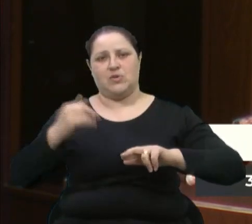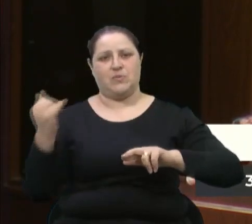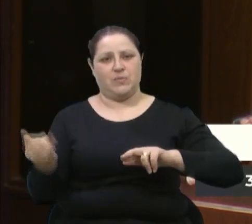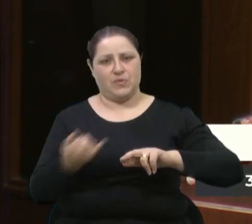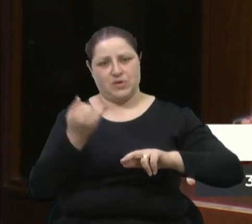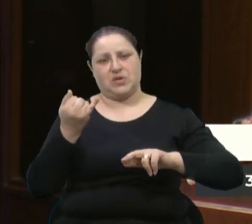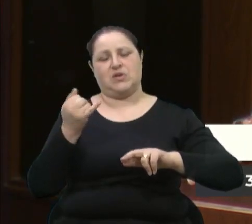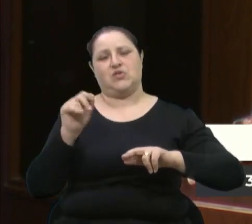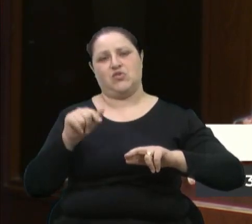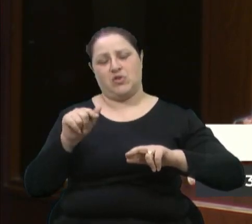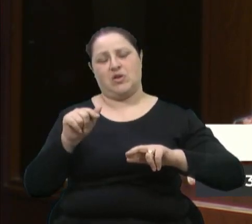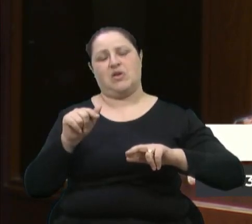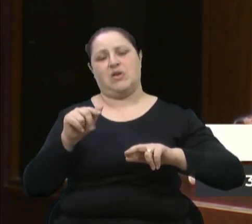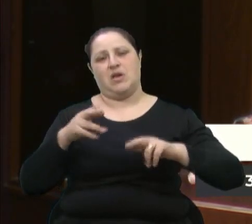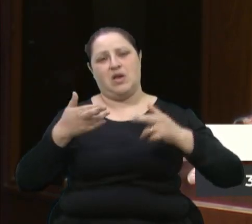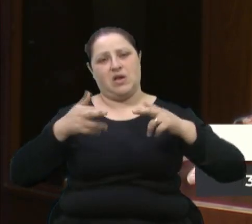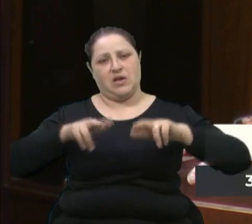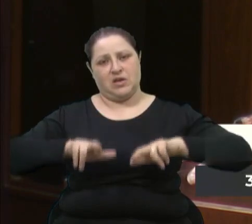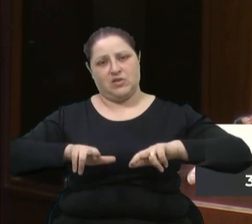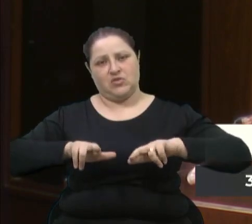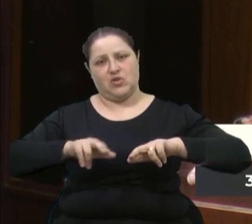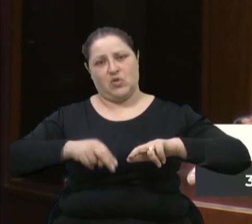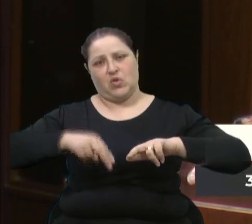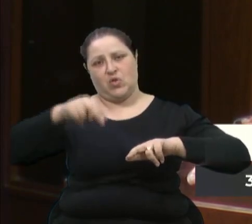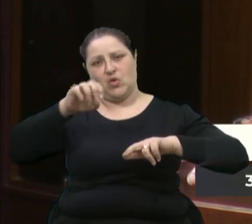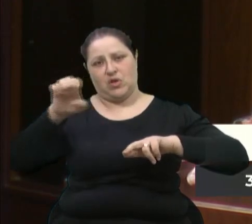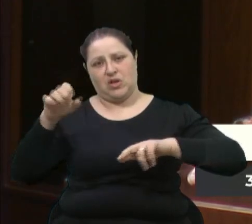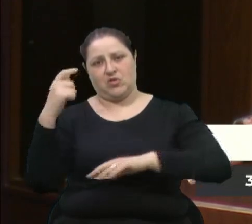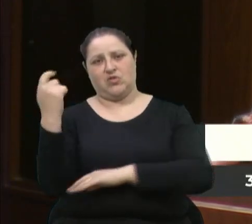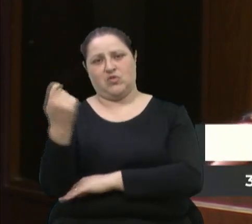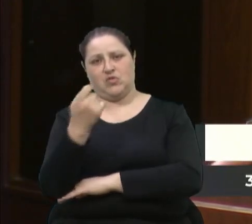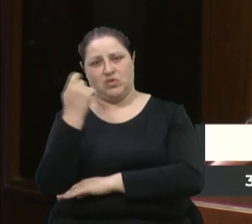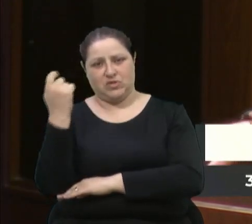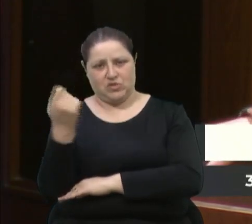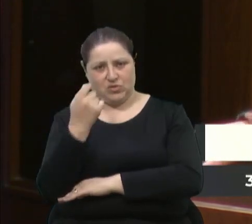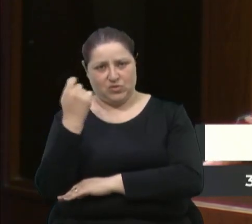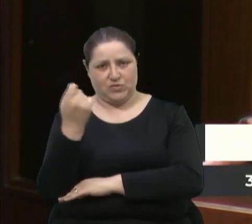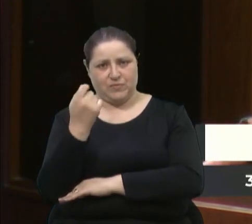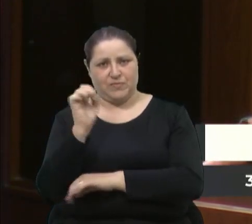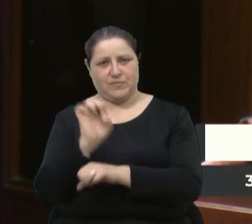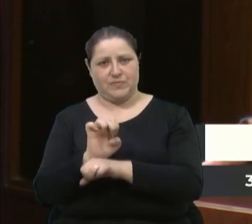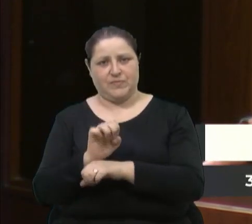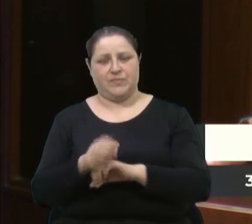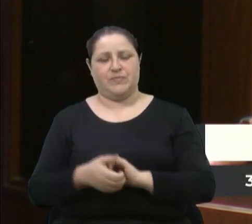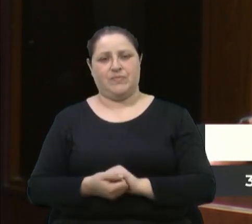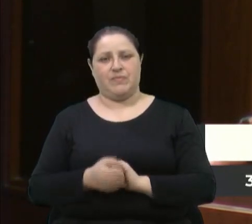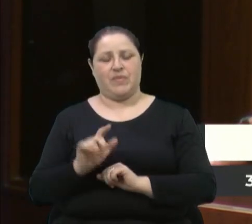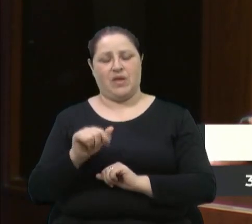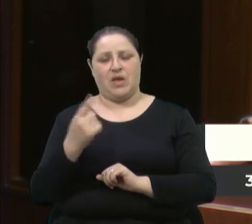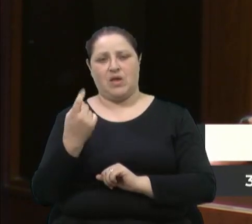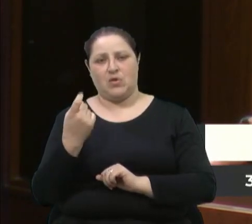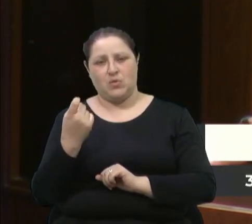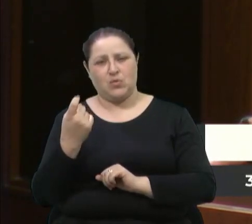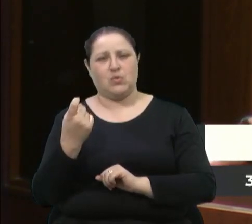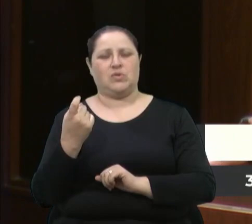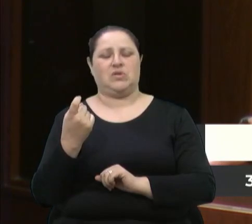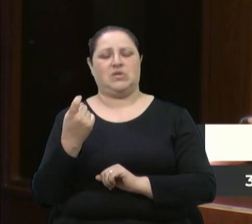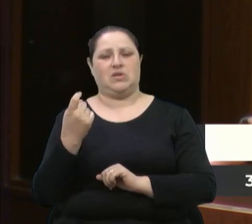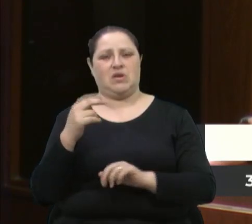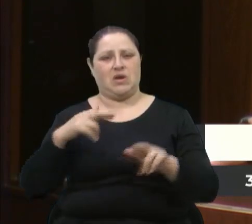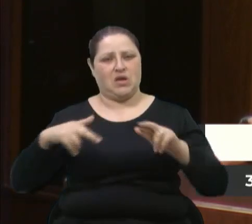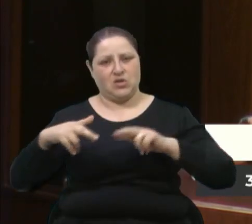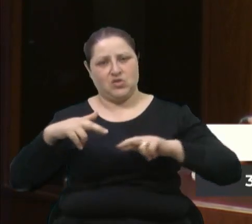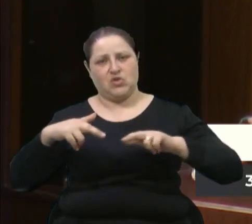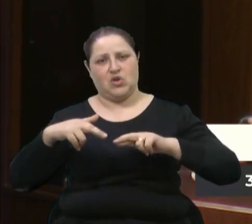é a região Nordeste do estado do Rio Grande do Sul, que é uma das únicas regiões do estado